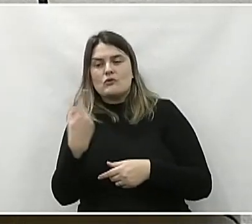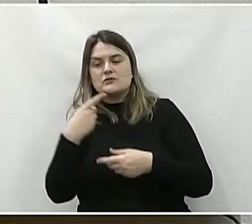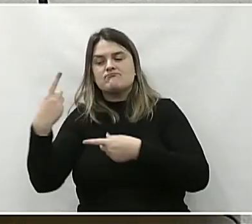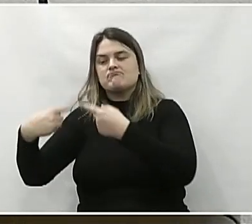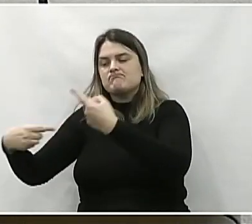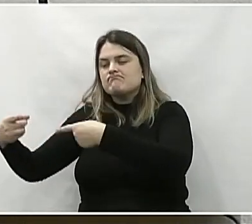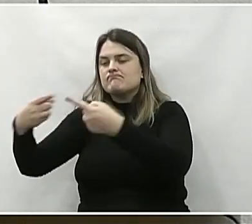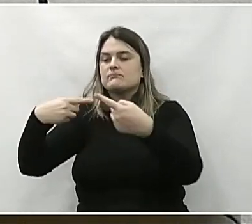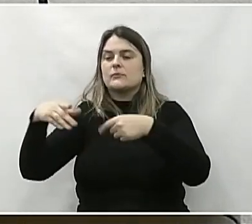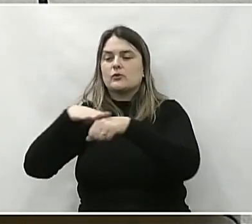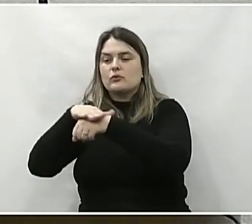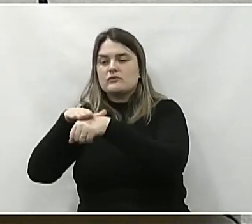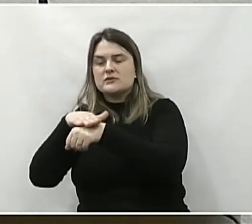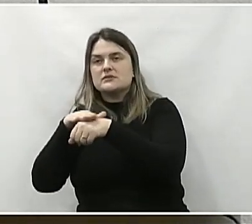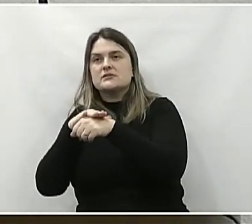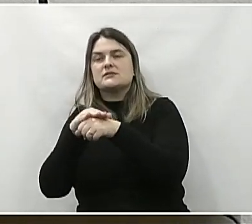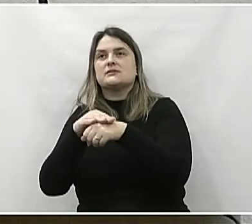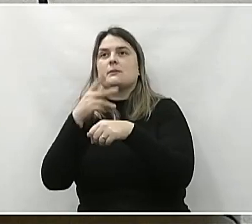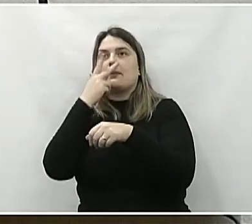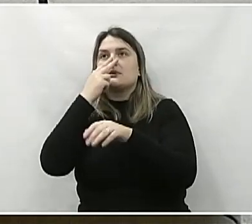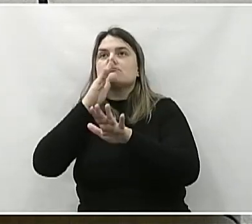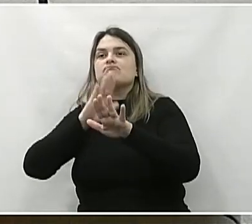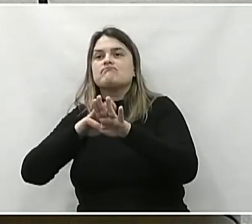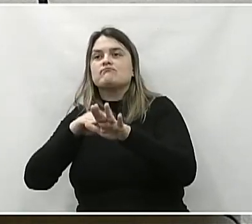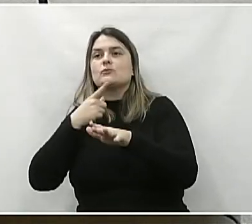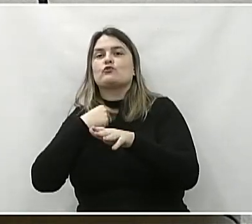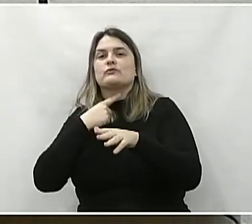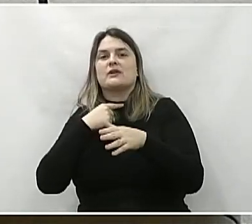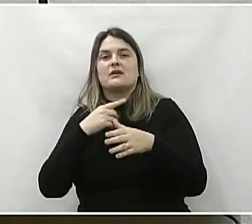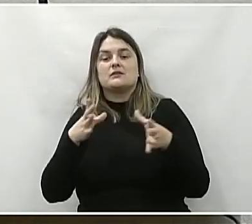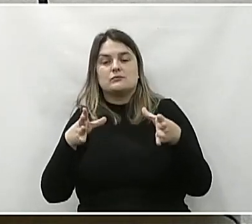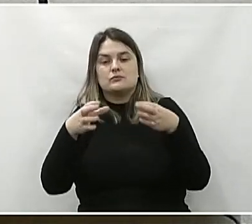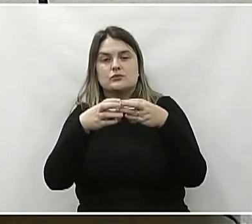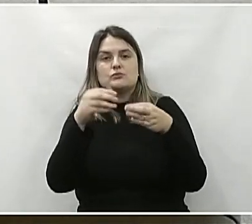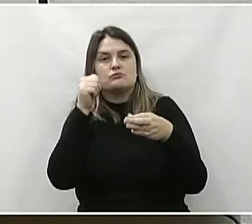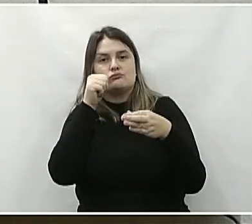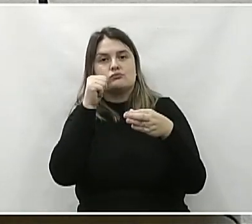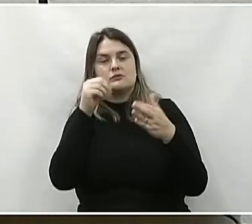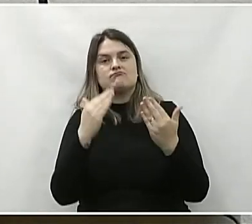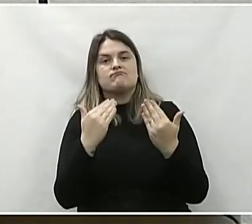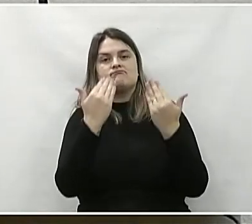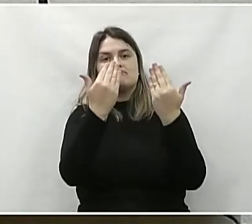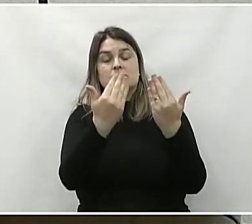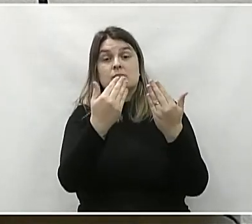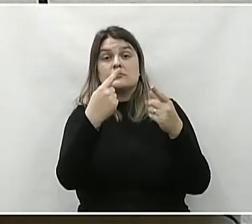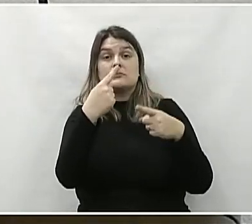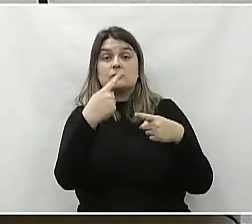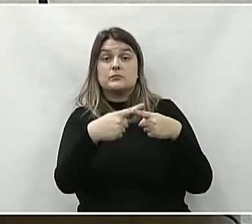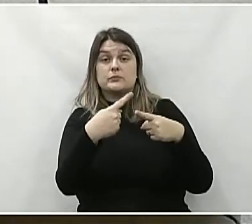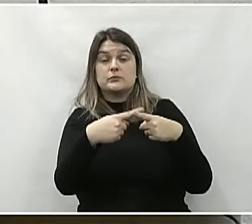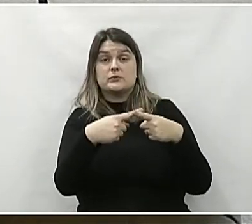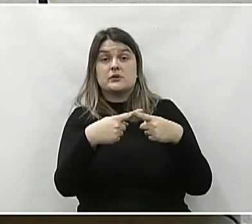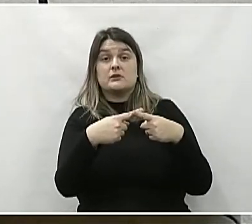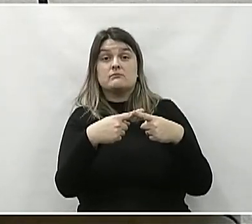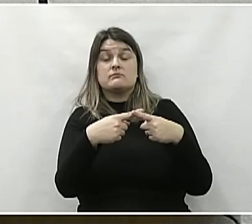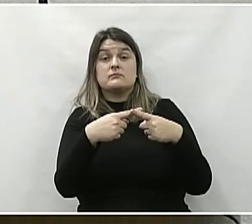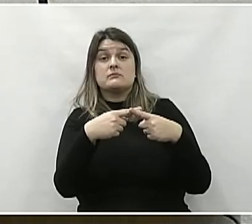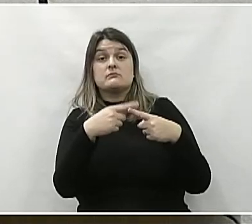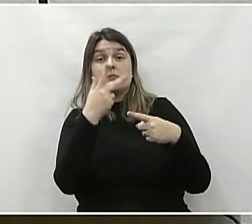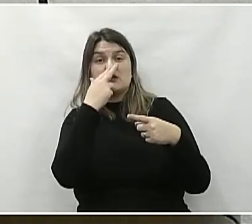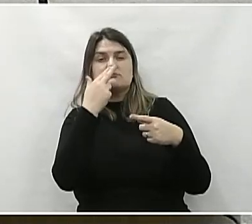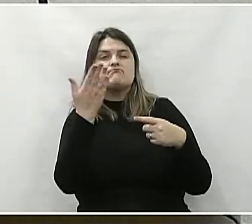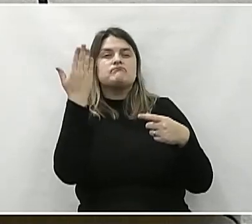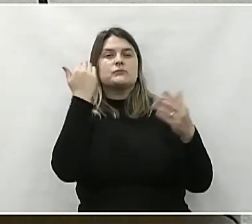discutindo em colocar em prática esse grupo de mulheres à frente porque quantos